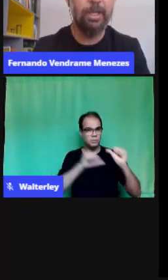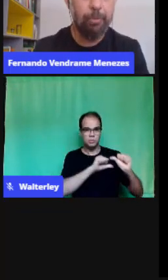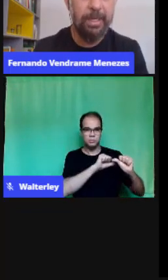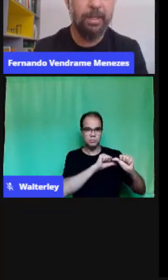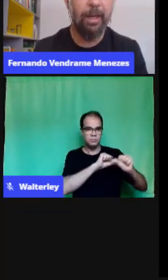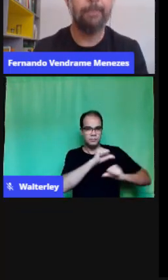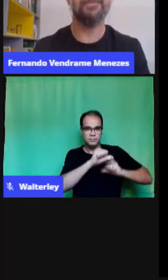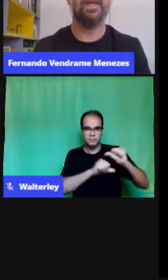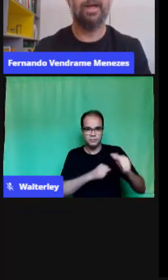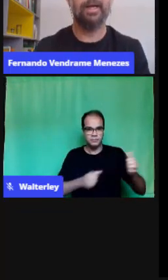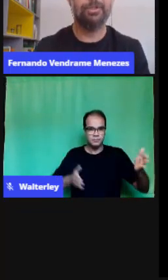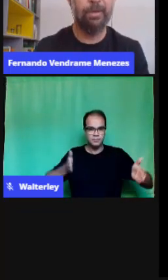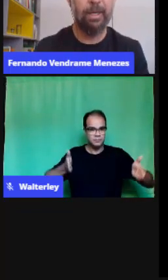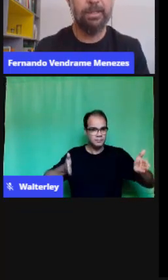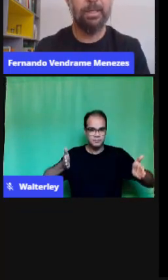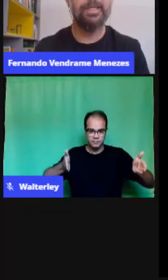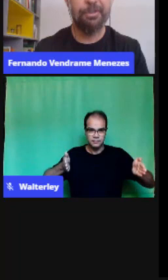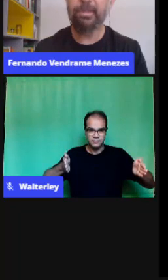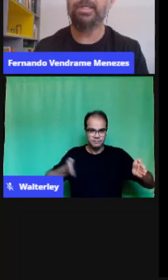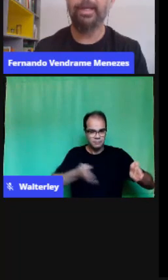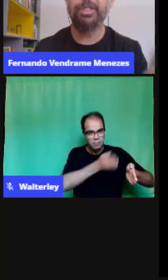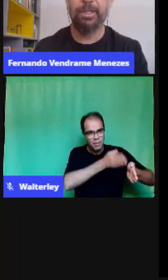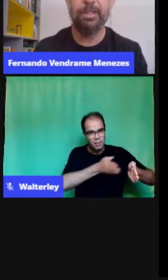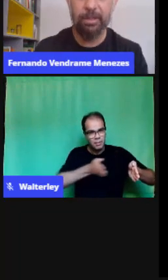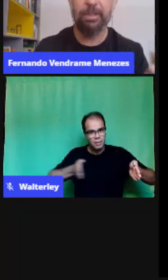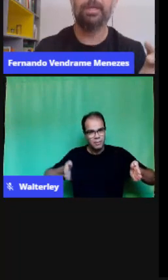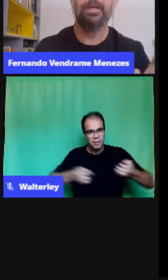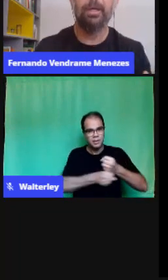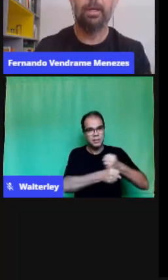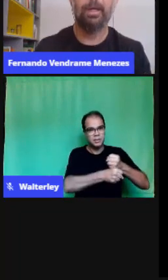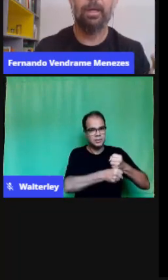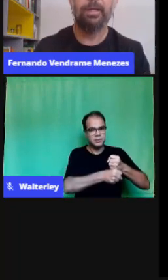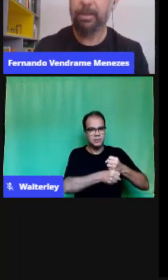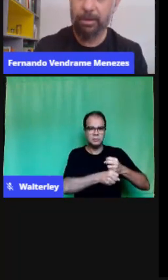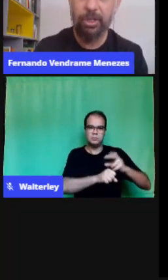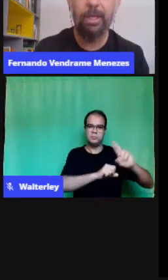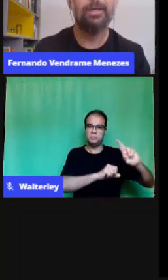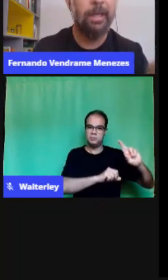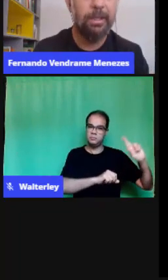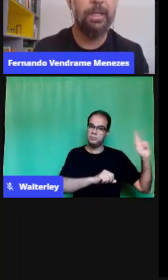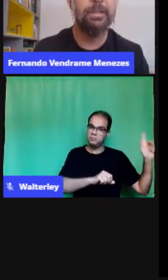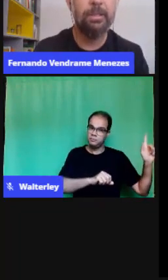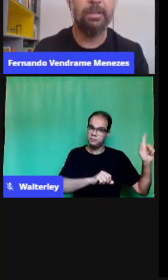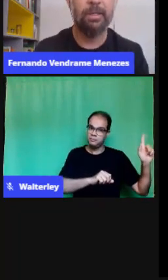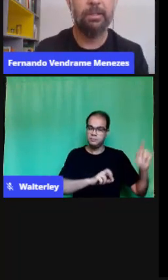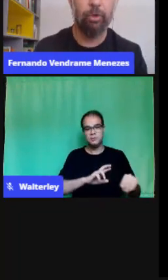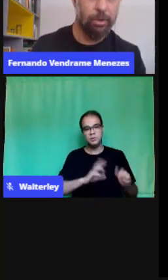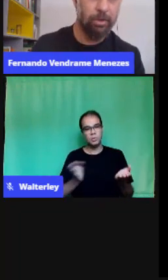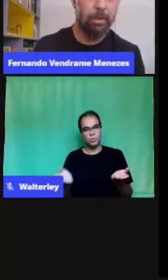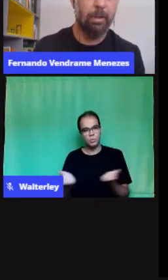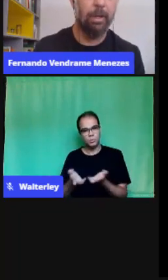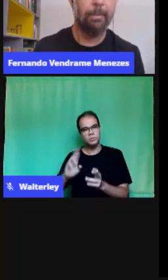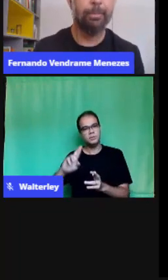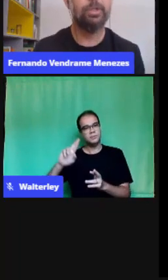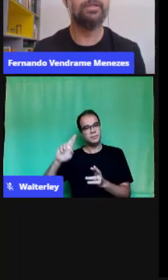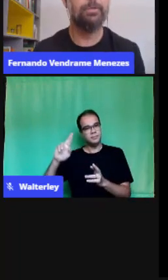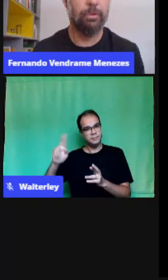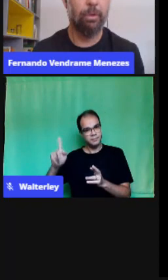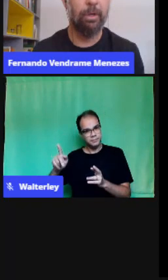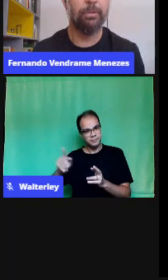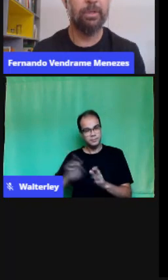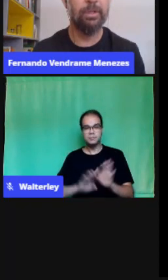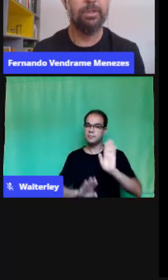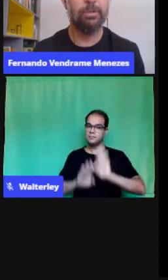valorizar e de respeitar a diferença e a diversidade que existe entre esses dois